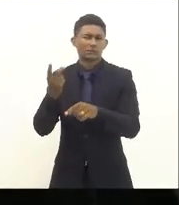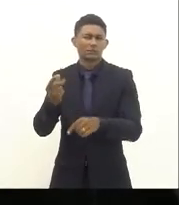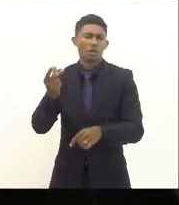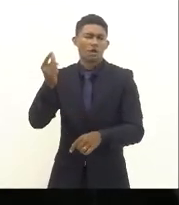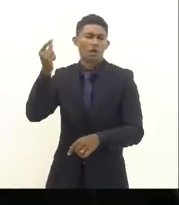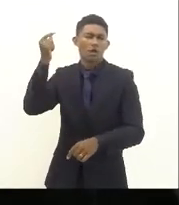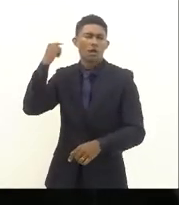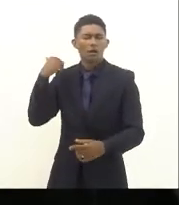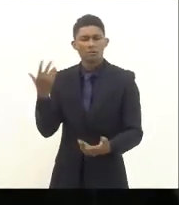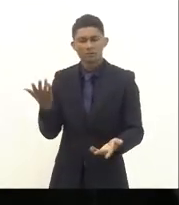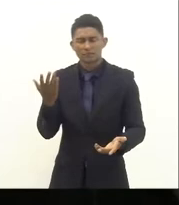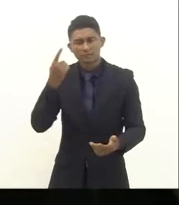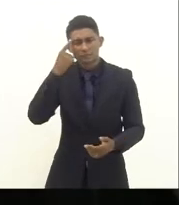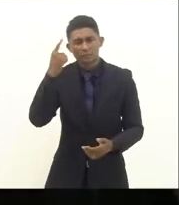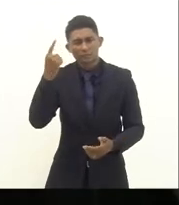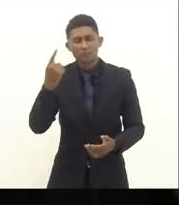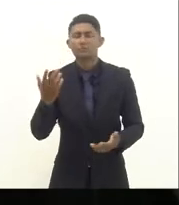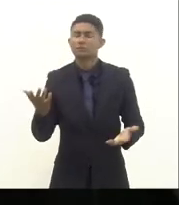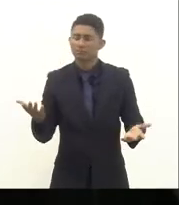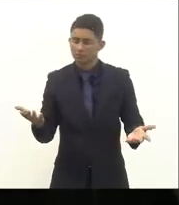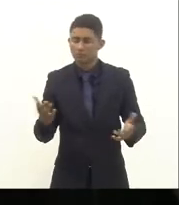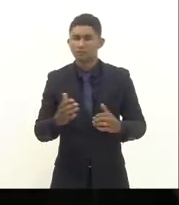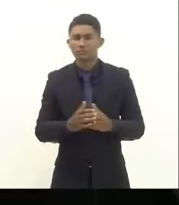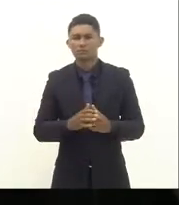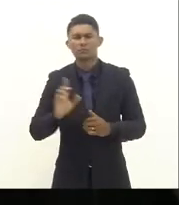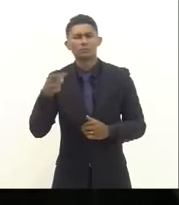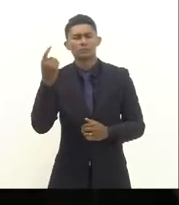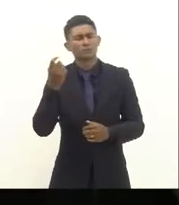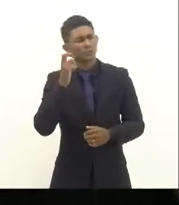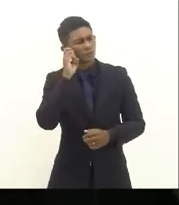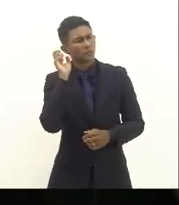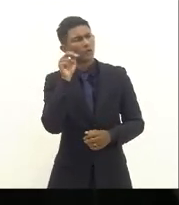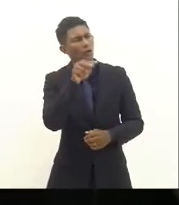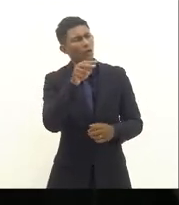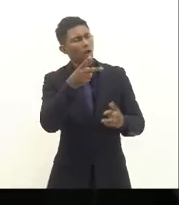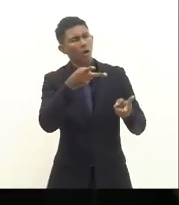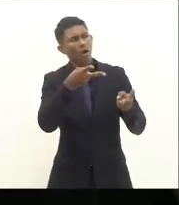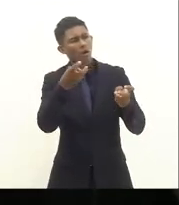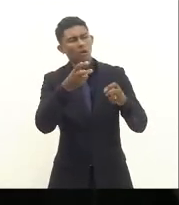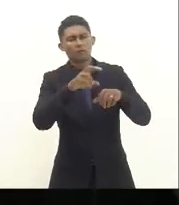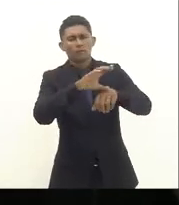desde que nós vemos que estava na Constituição